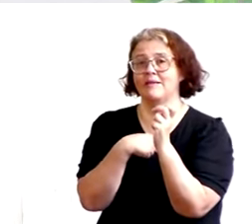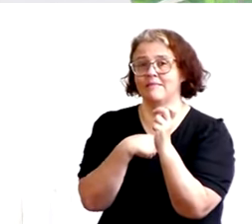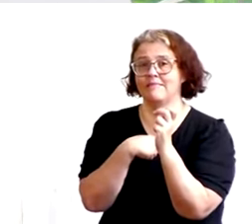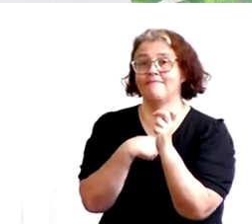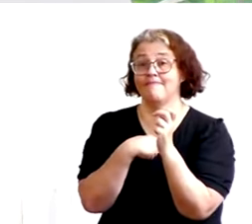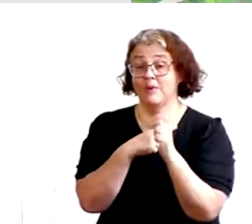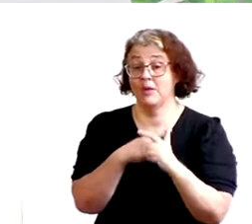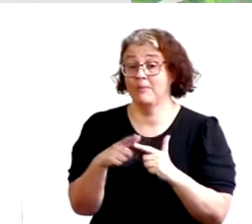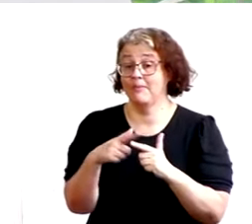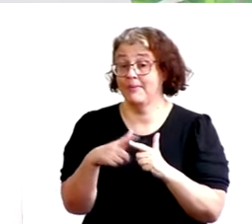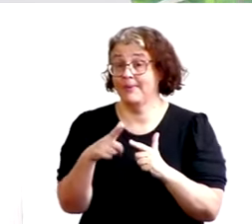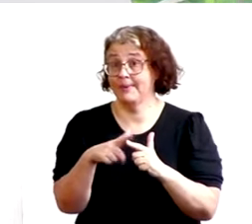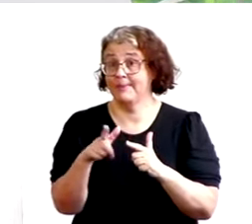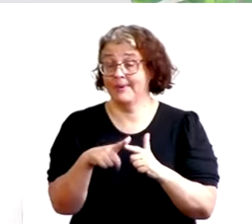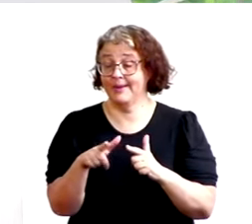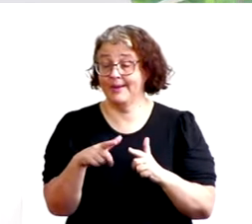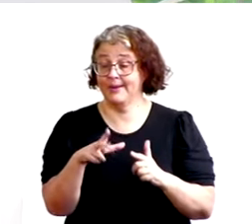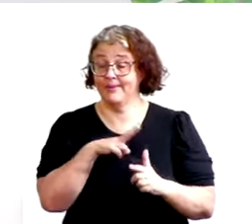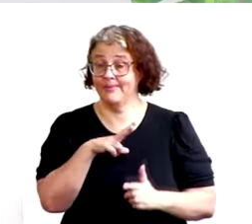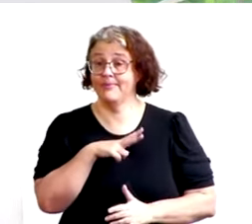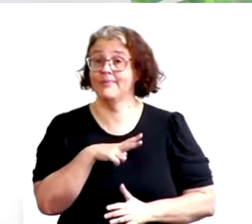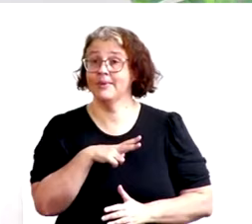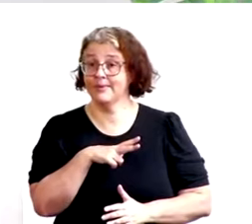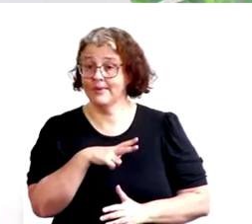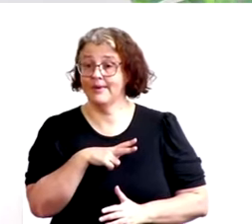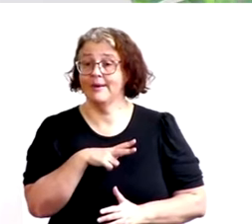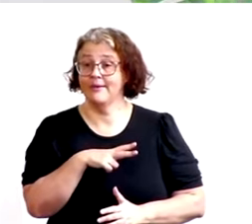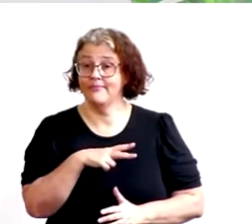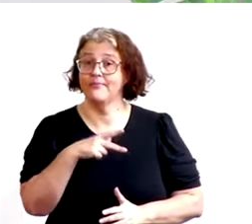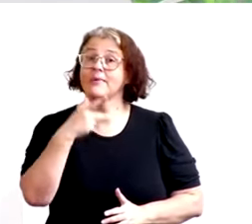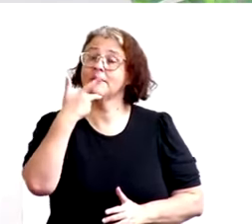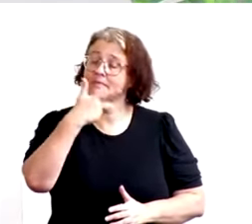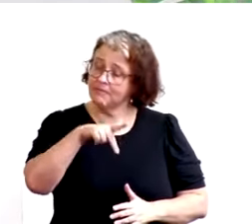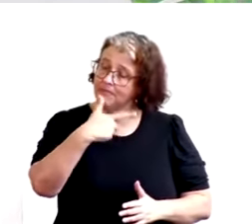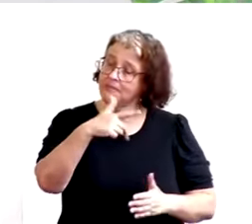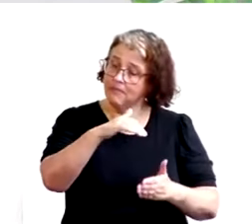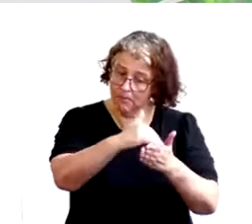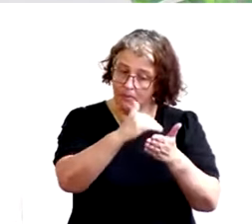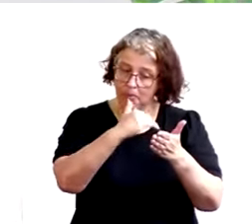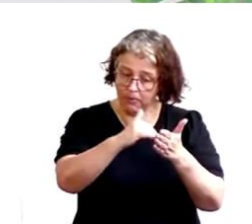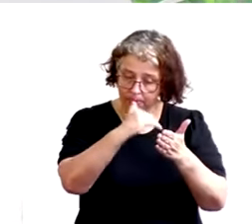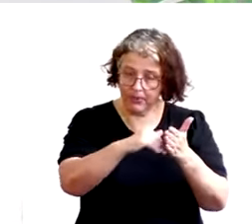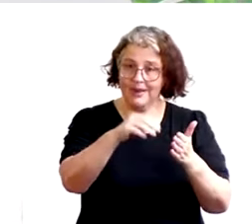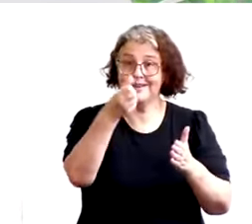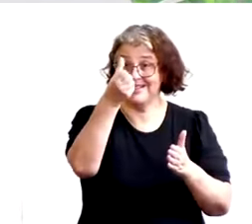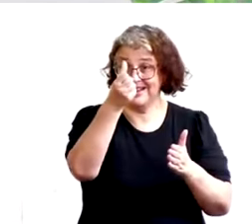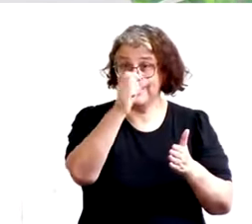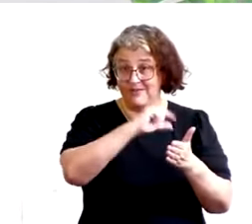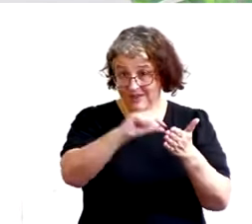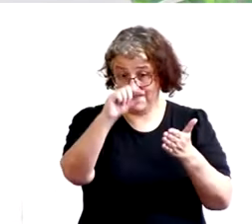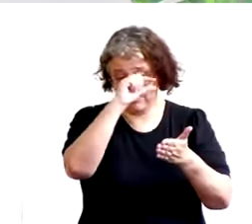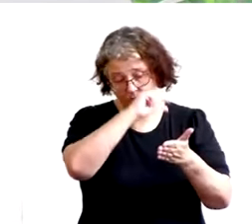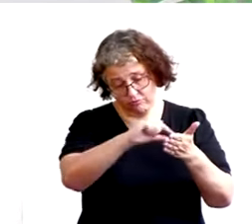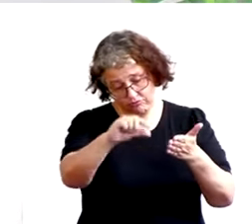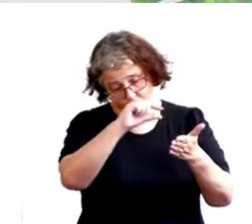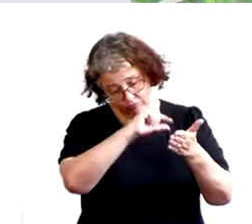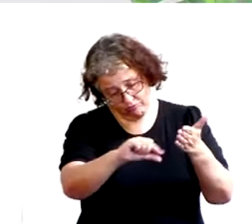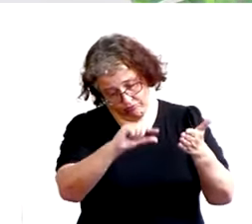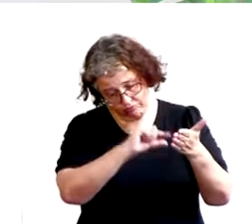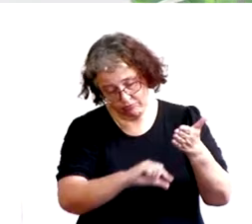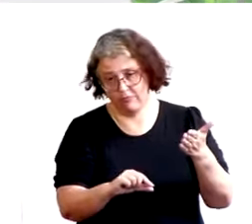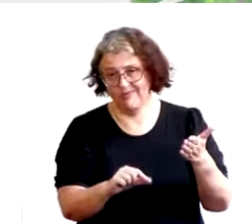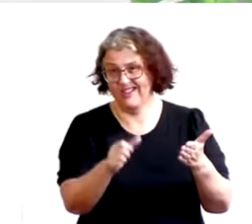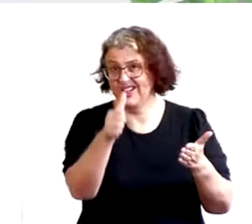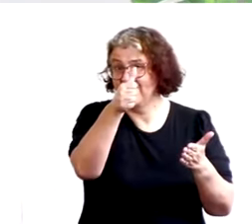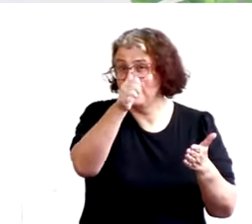pronomes pessoais se referindo a si mesmo se repetem ao longo dos seis primeiros Versículos numa ocorrência de pelo menos